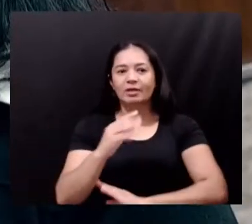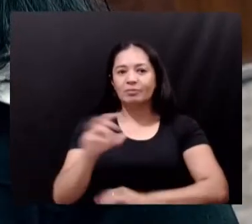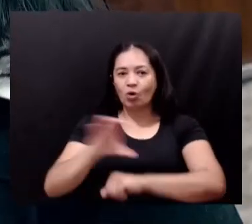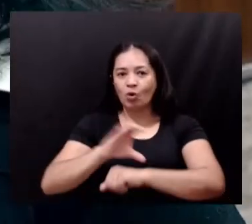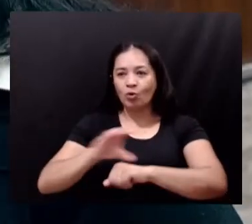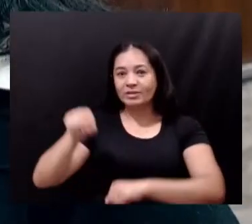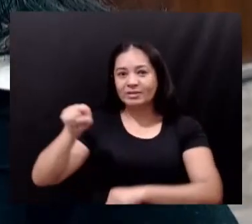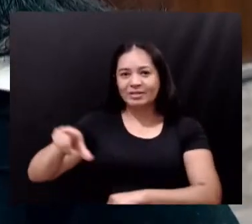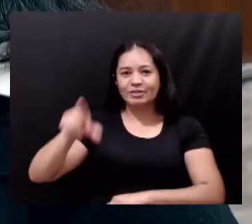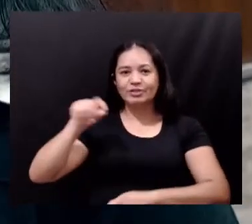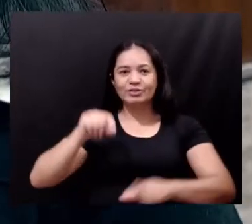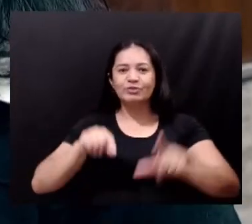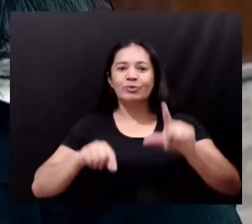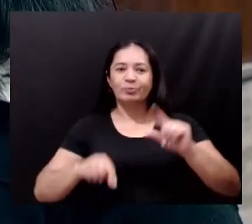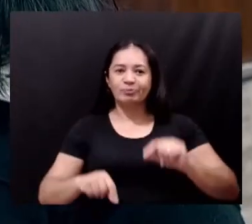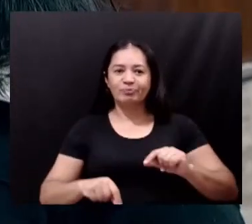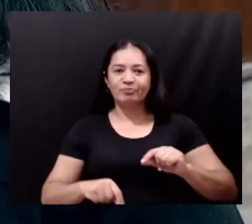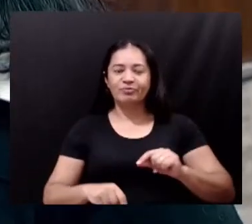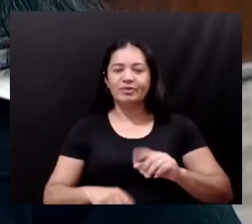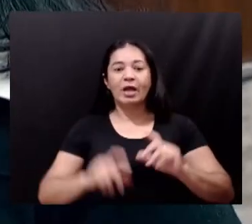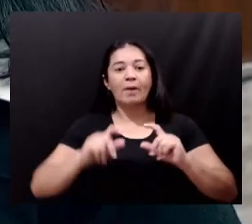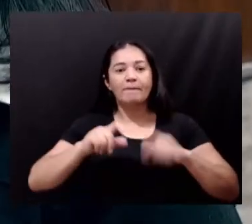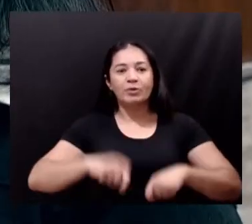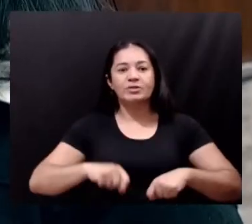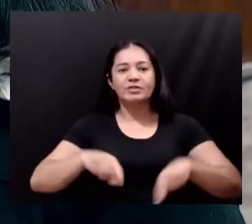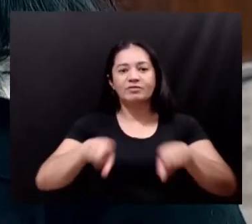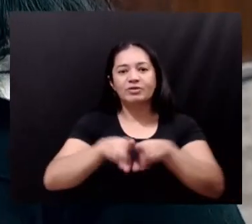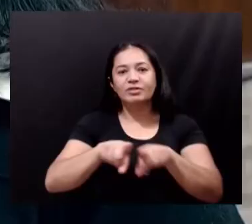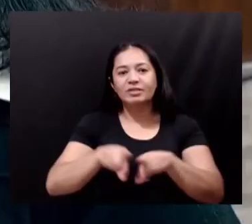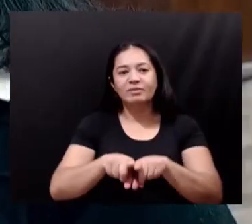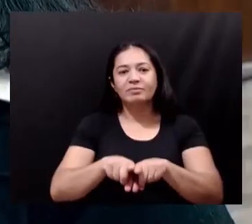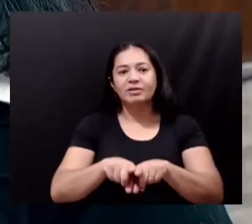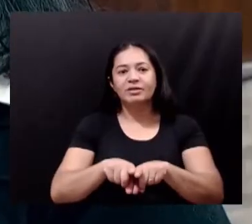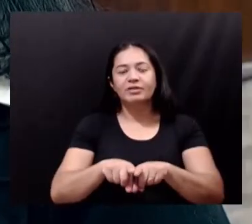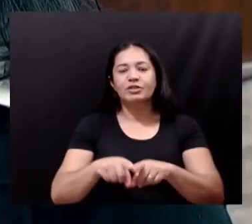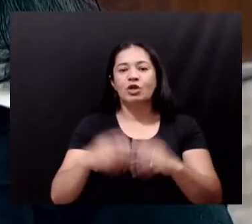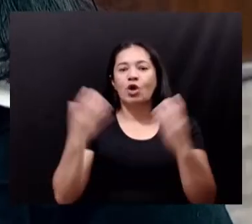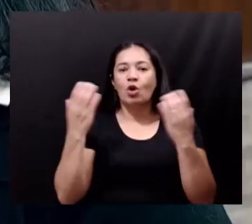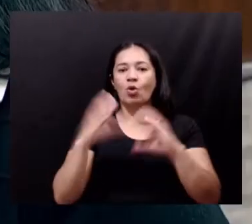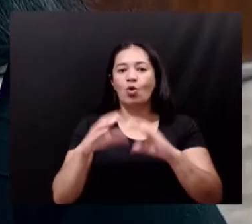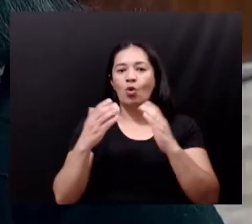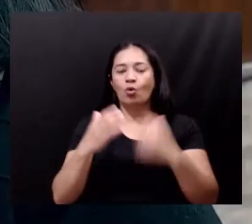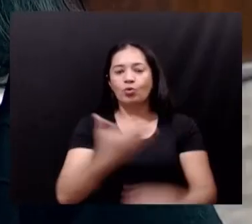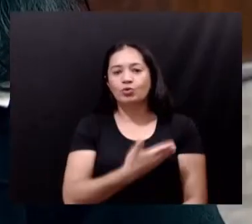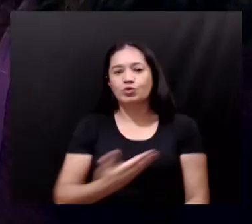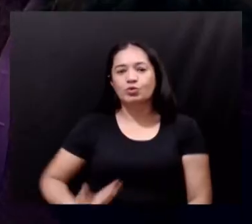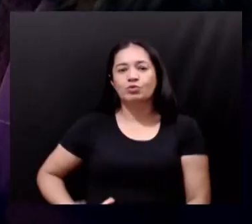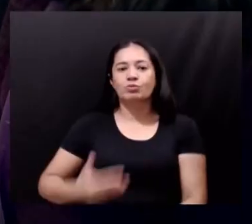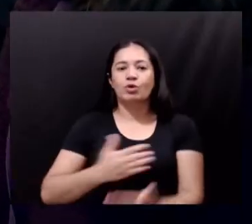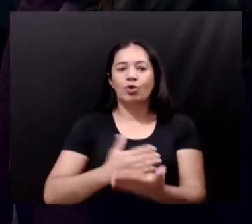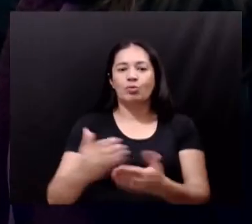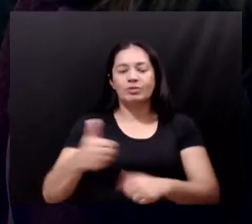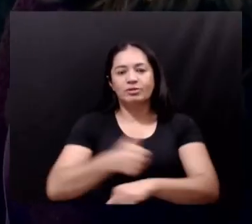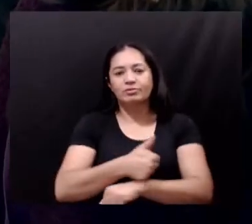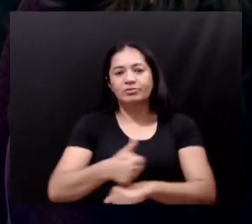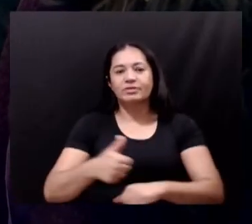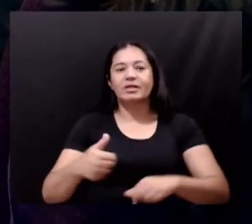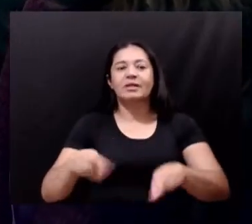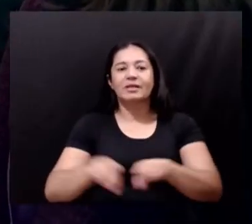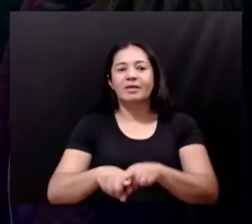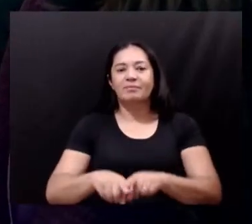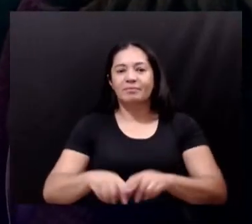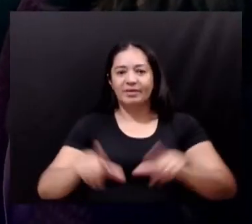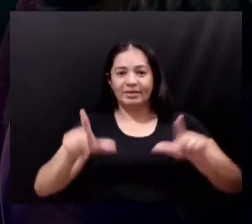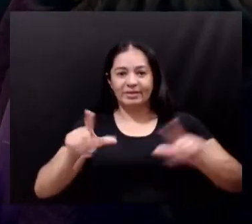cursando, e é uma possibilidade também de repente, prestar concurso público e ingressar aqui nas carreiras que a Câmara também oferece, né? Os estudantes depois